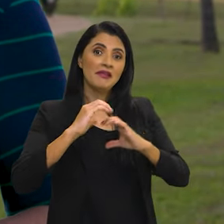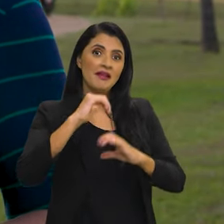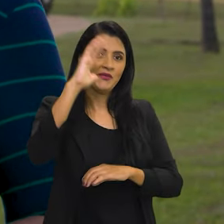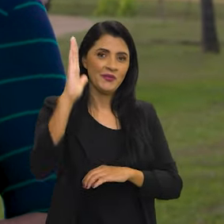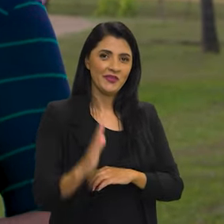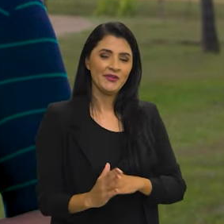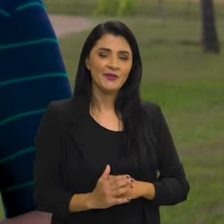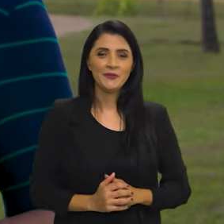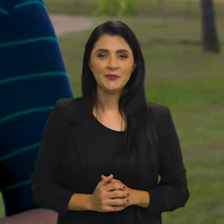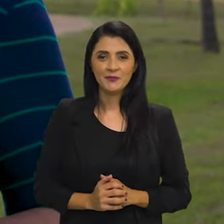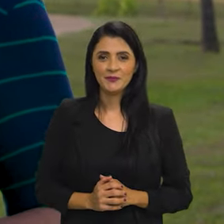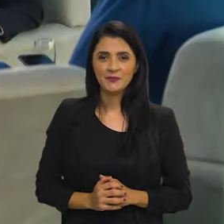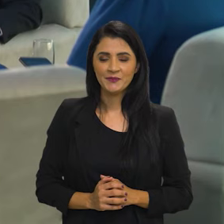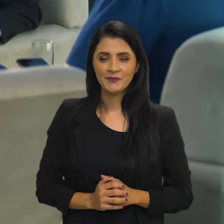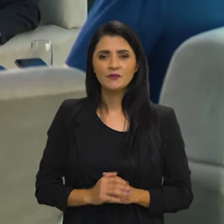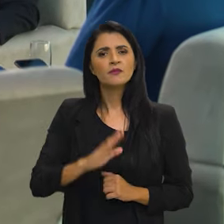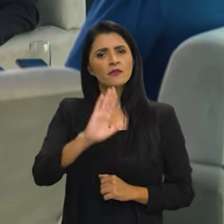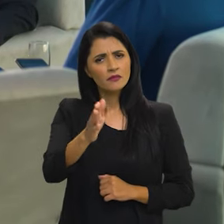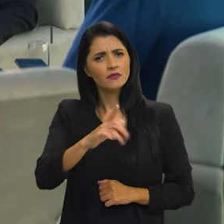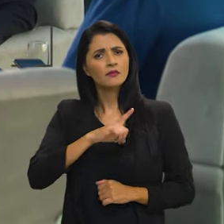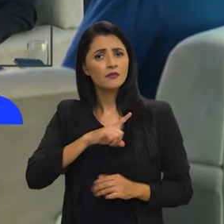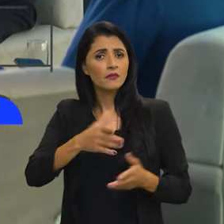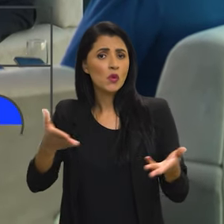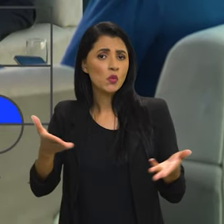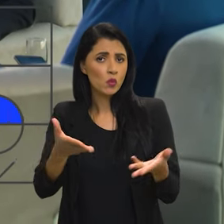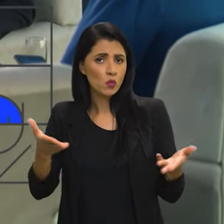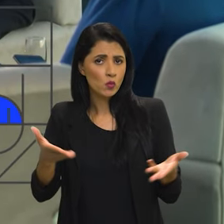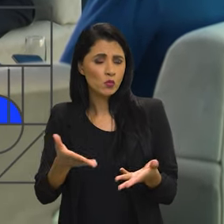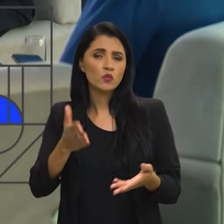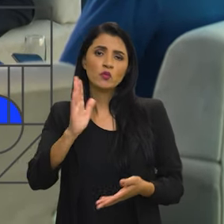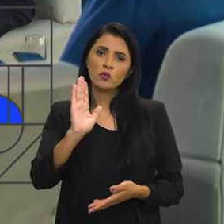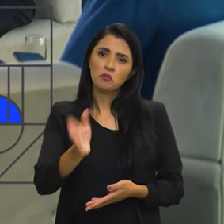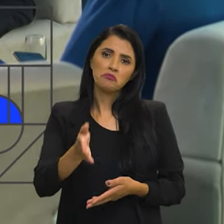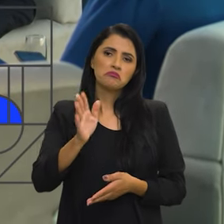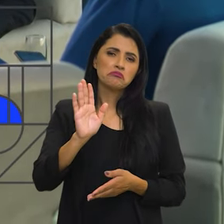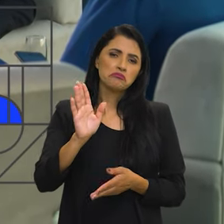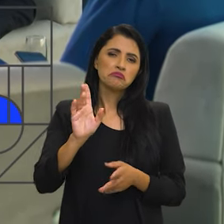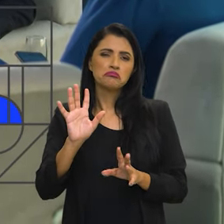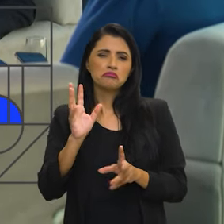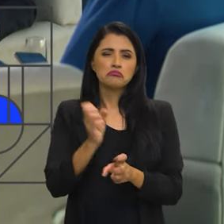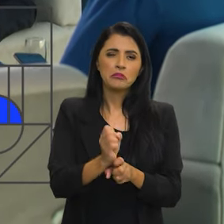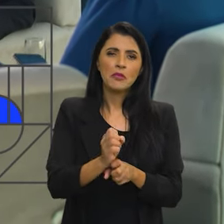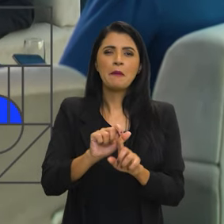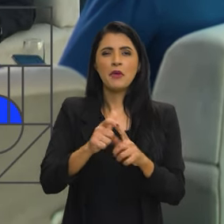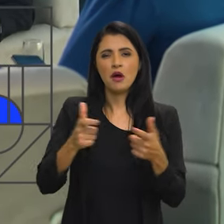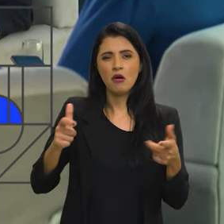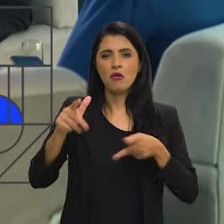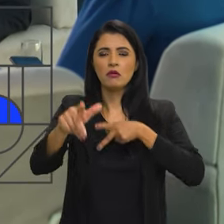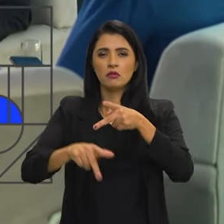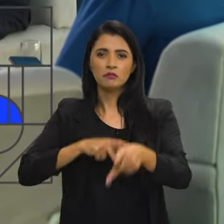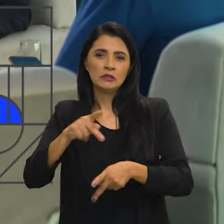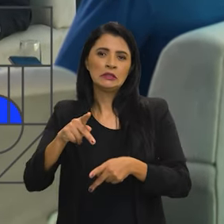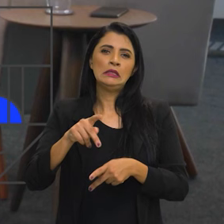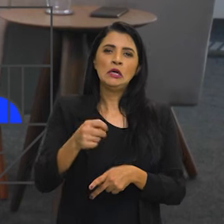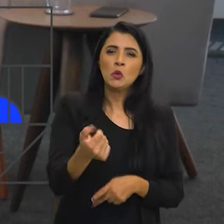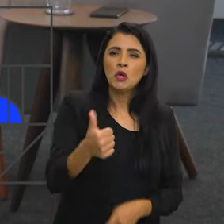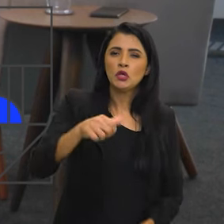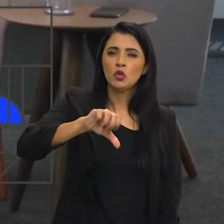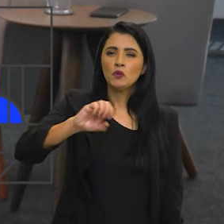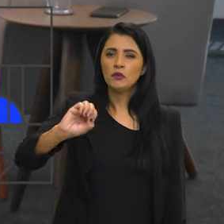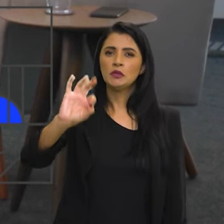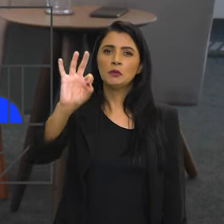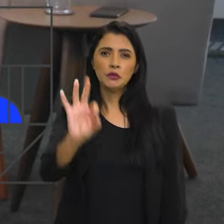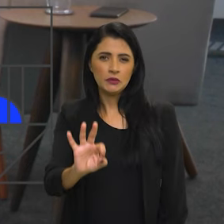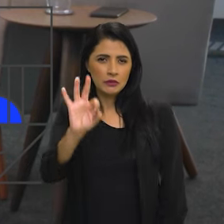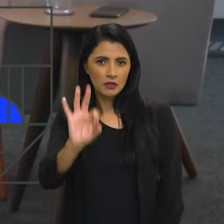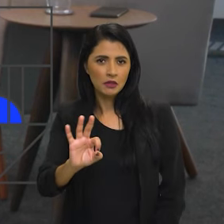das comunicações no Brasil. Nós já temos hoje, digamos aí, a maior parte da população, cerca de quase